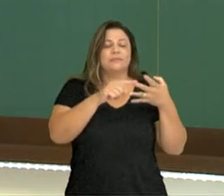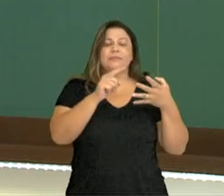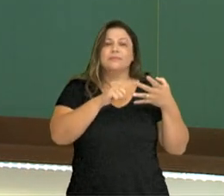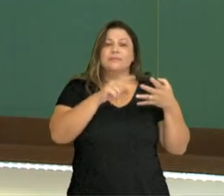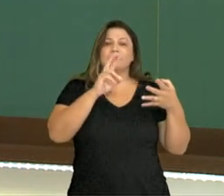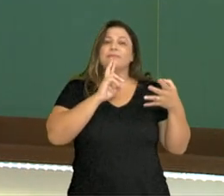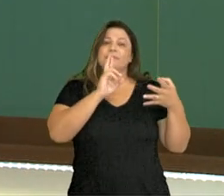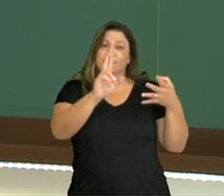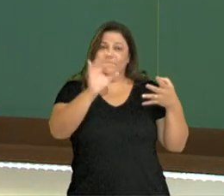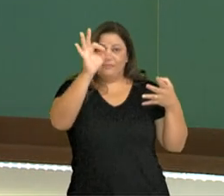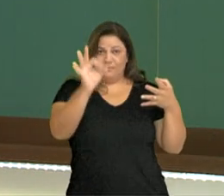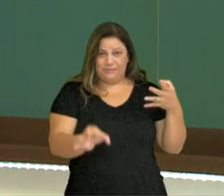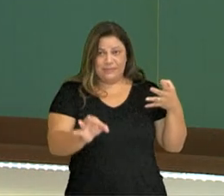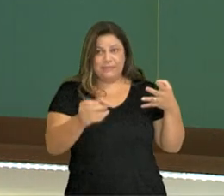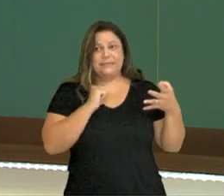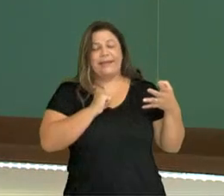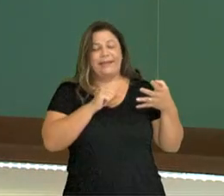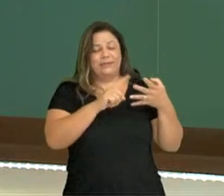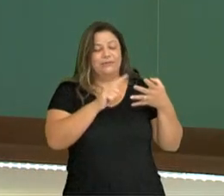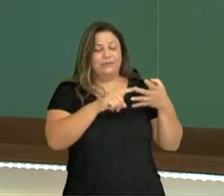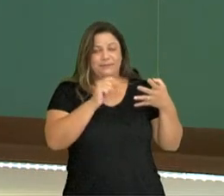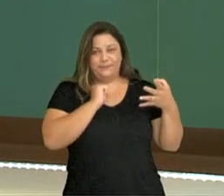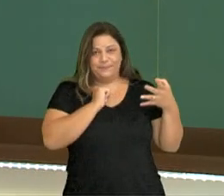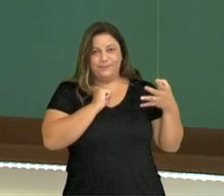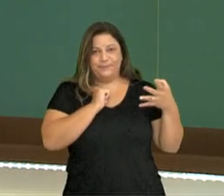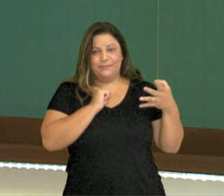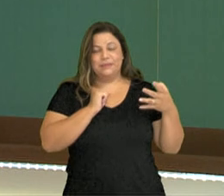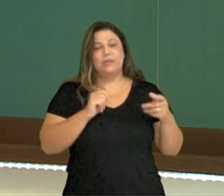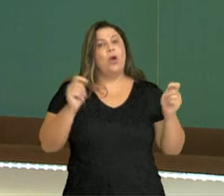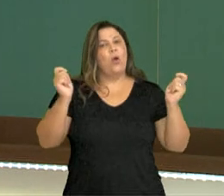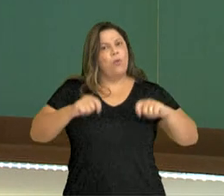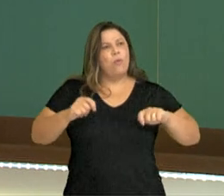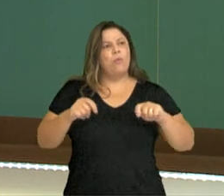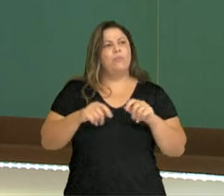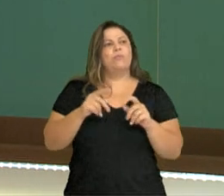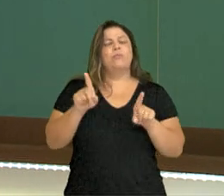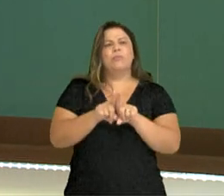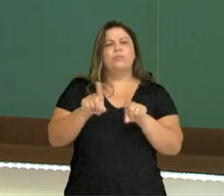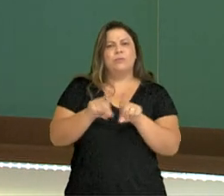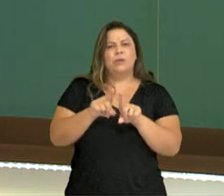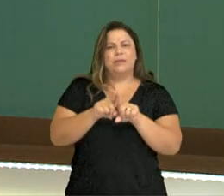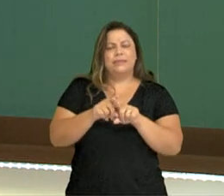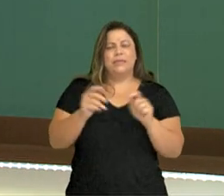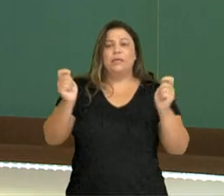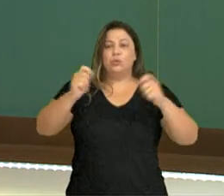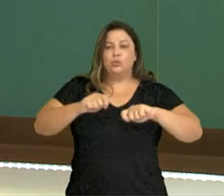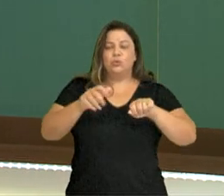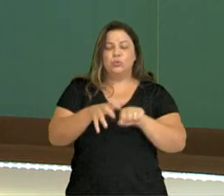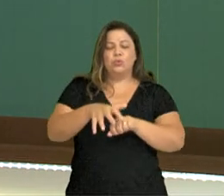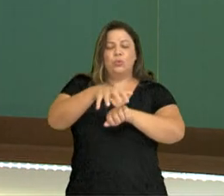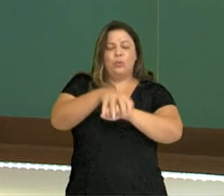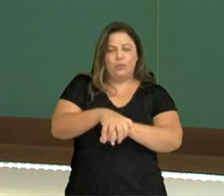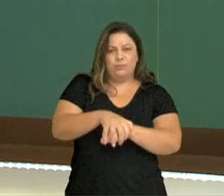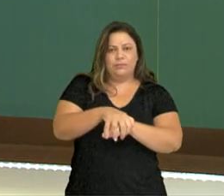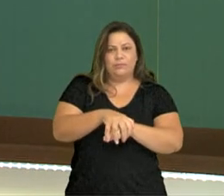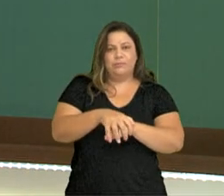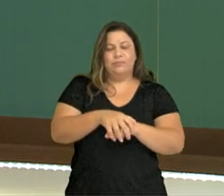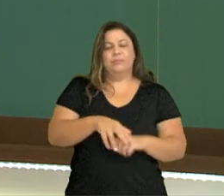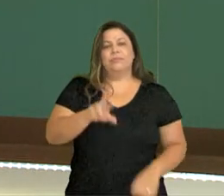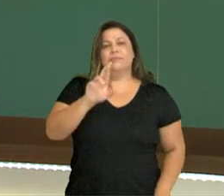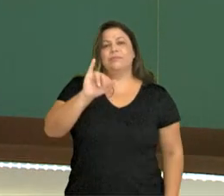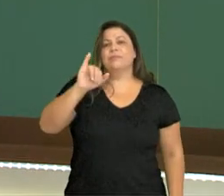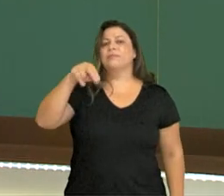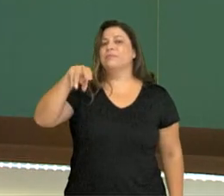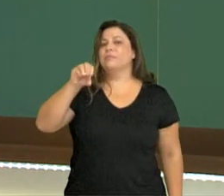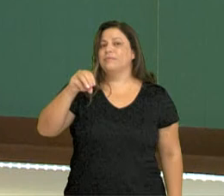correta é a letra B. Elas são procariontes, porque fazem parte do reino, né, Monera, que possuem o tipo celular